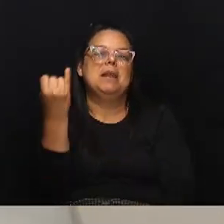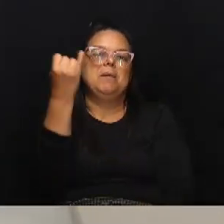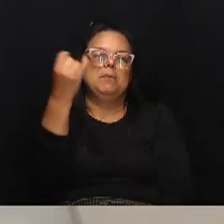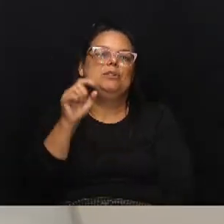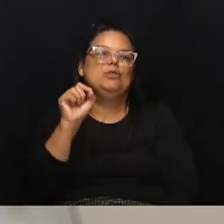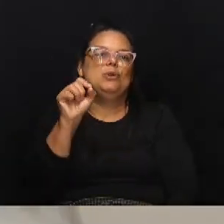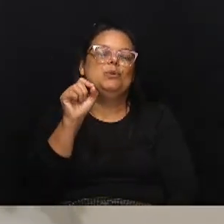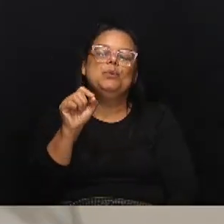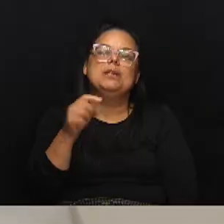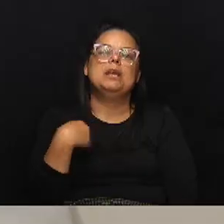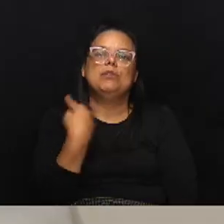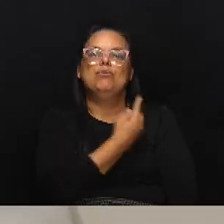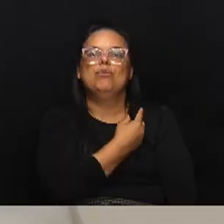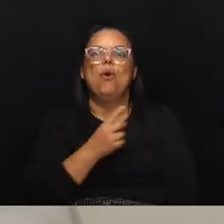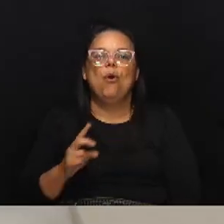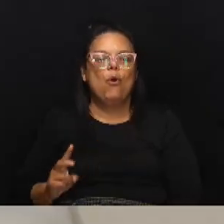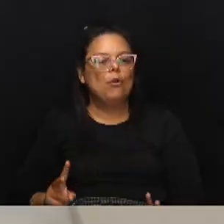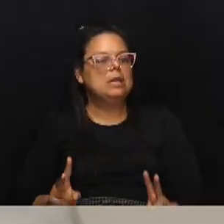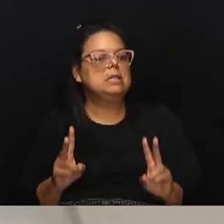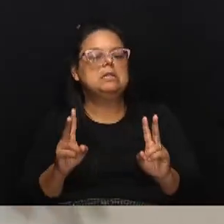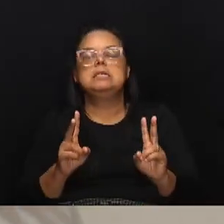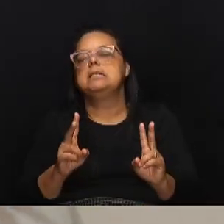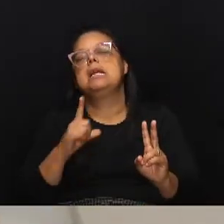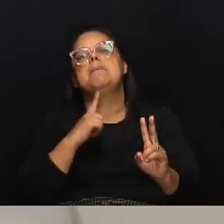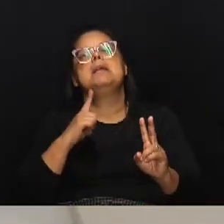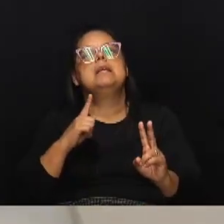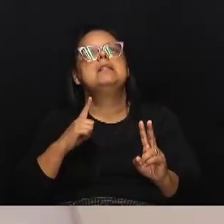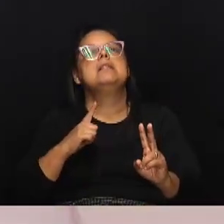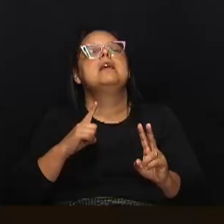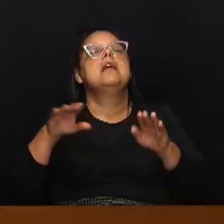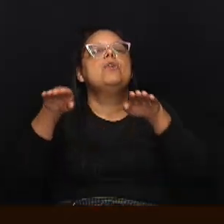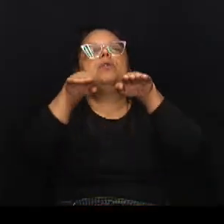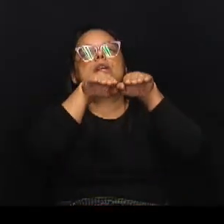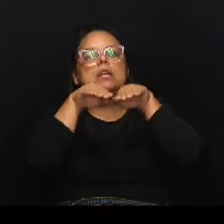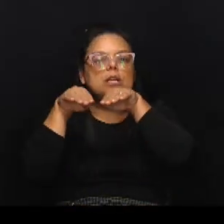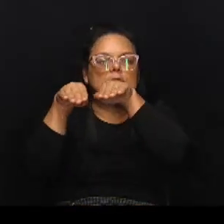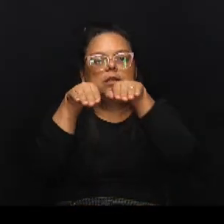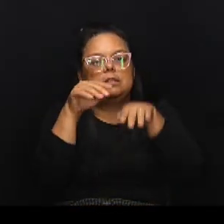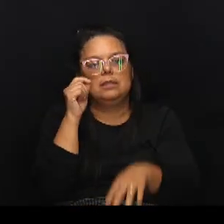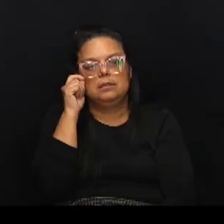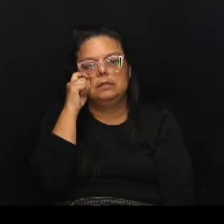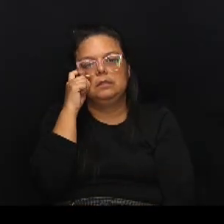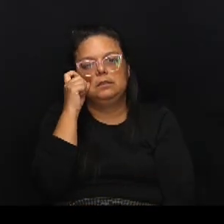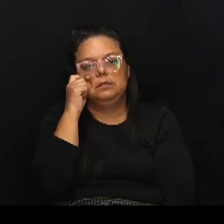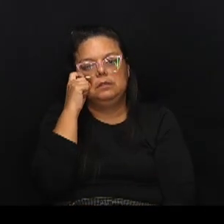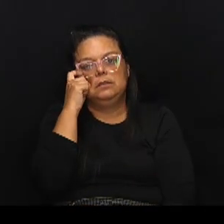De estarmos assim todos pelos direitos iguais, vamos dizer assim.